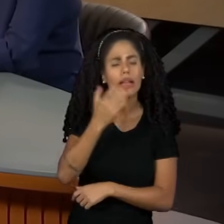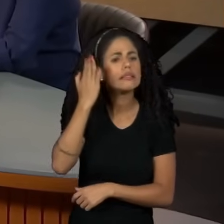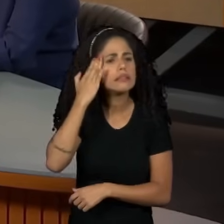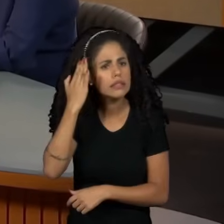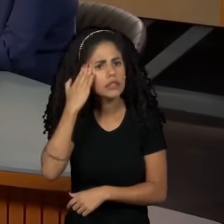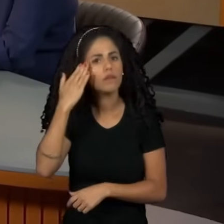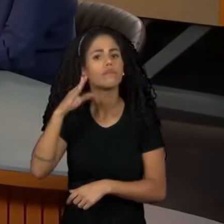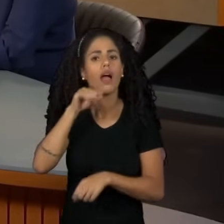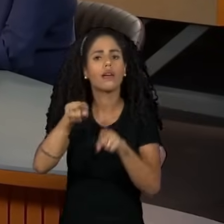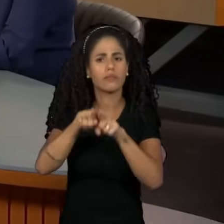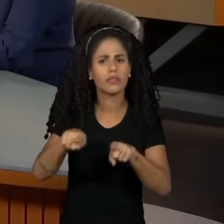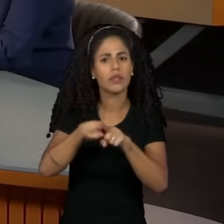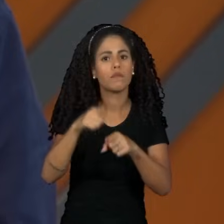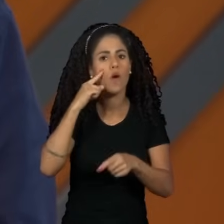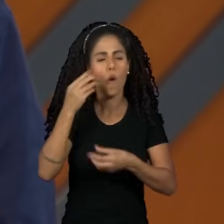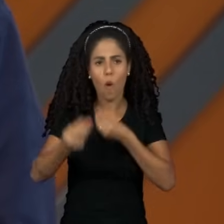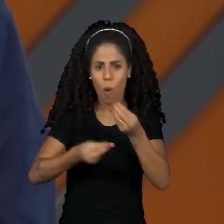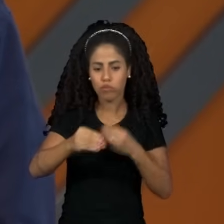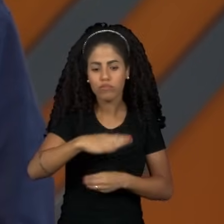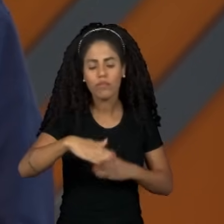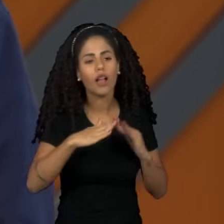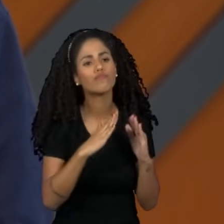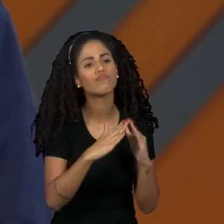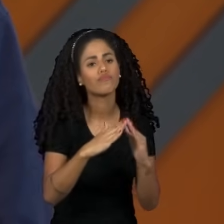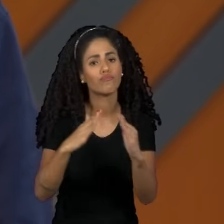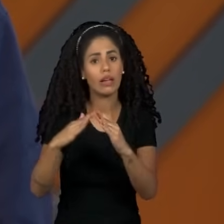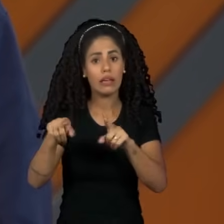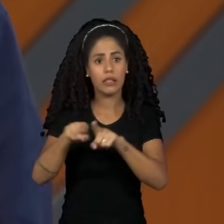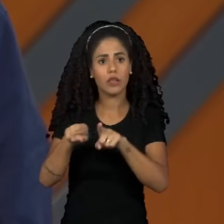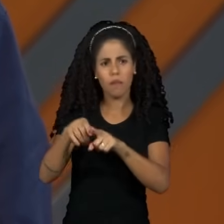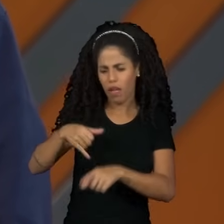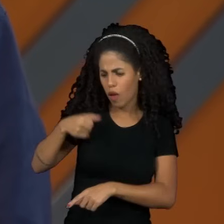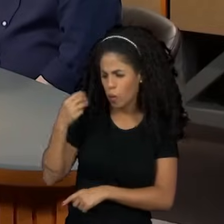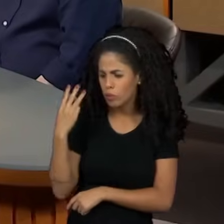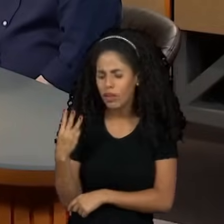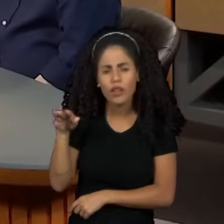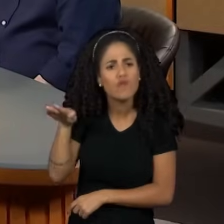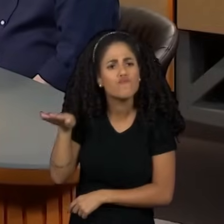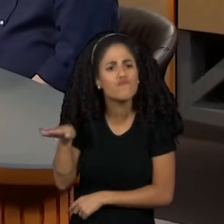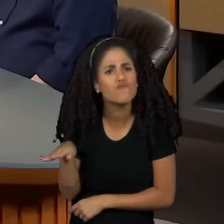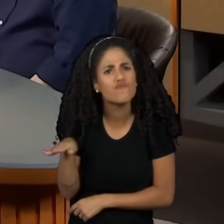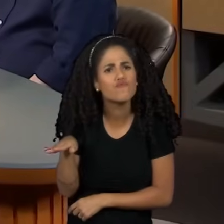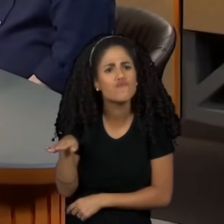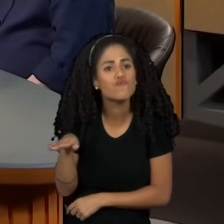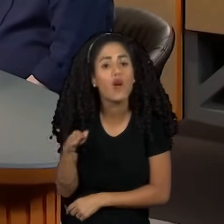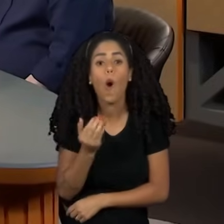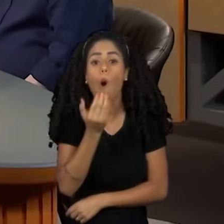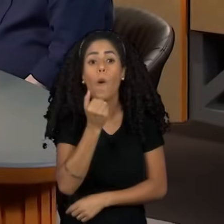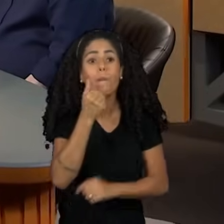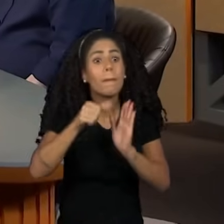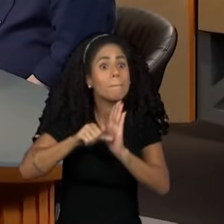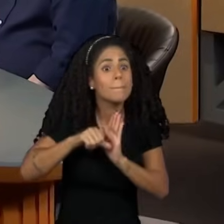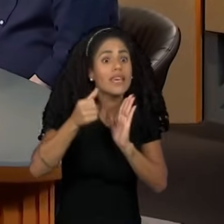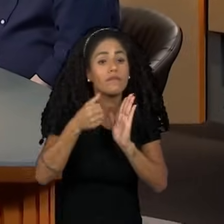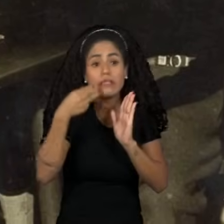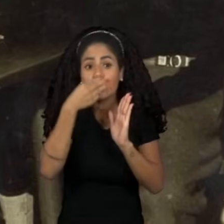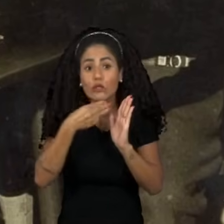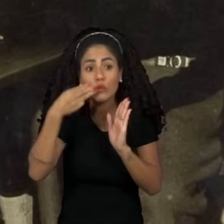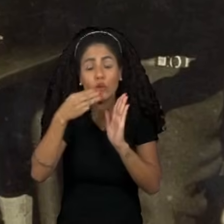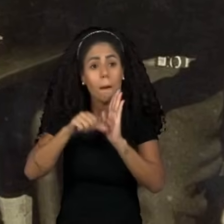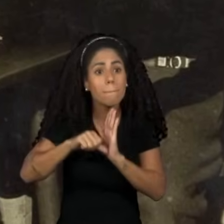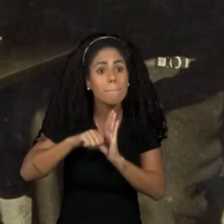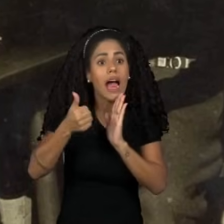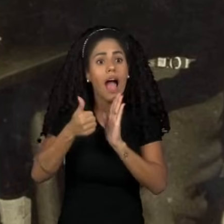closely knit-up community. E com 13 anos na minha vida, comi a primeira vez açúcar.